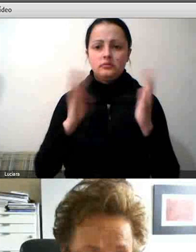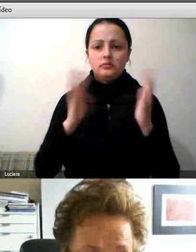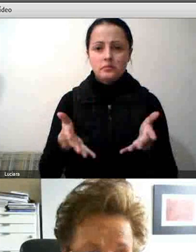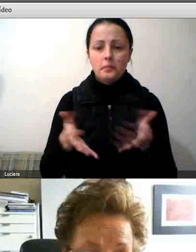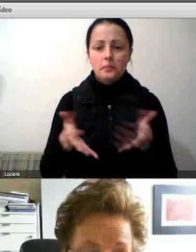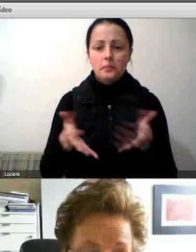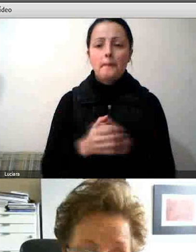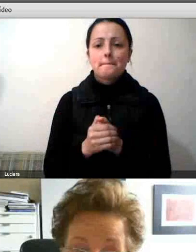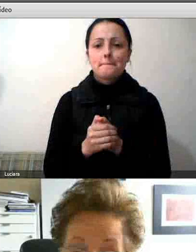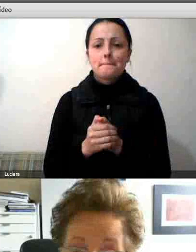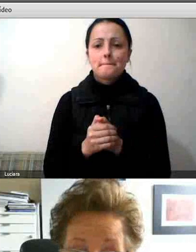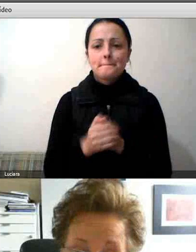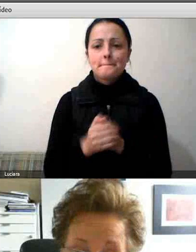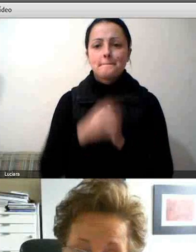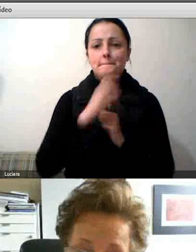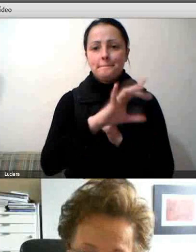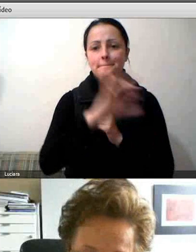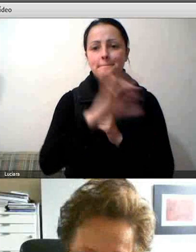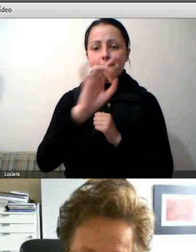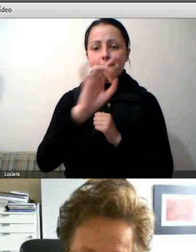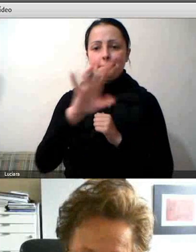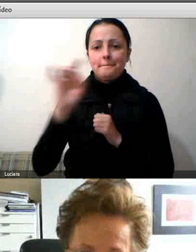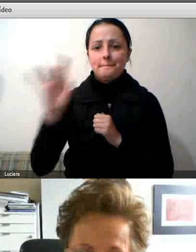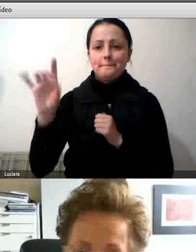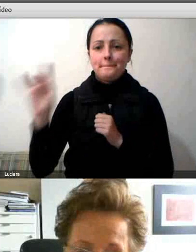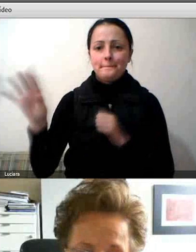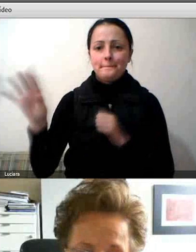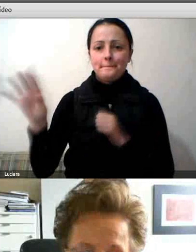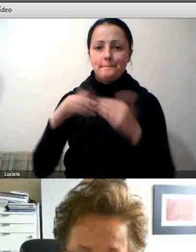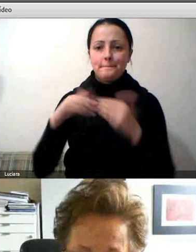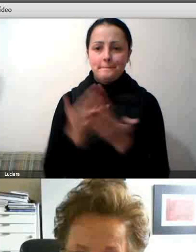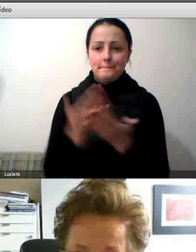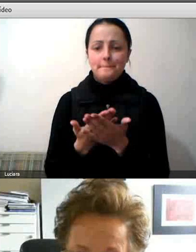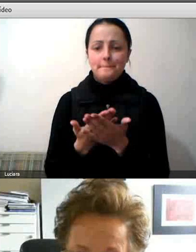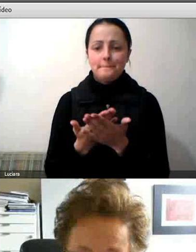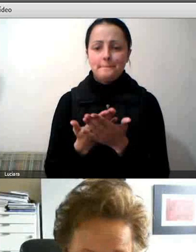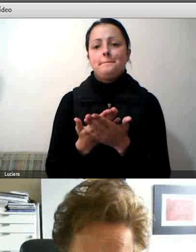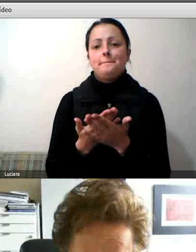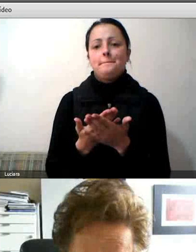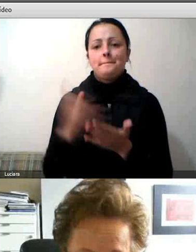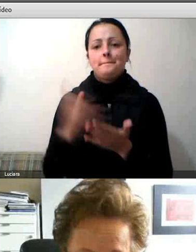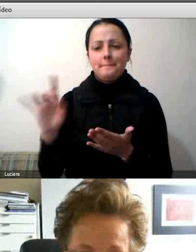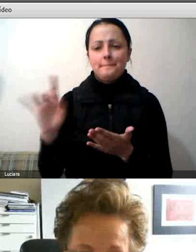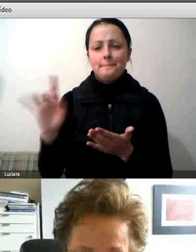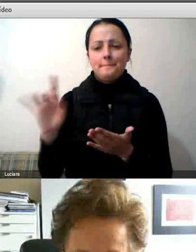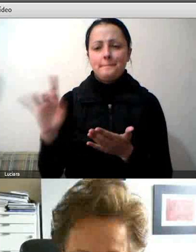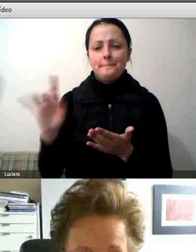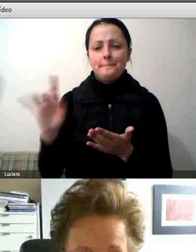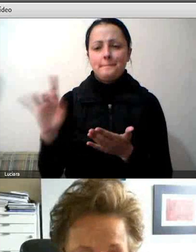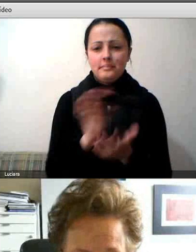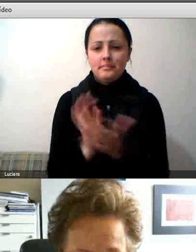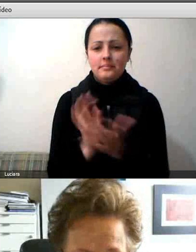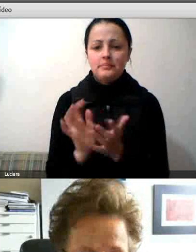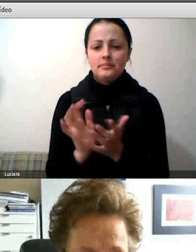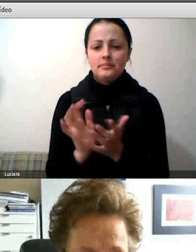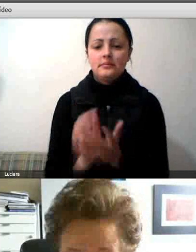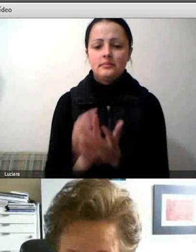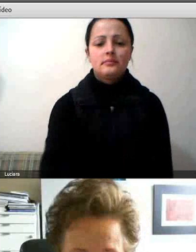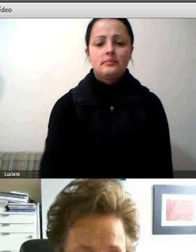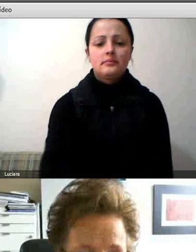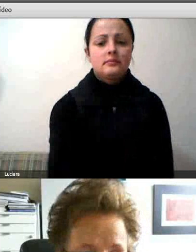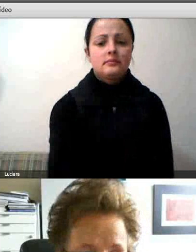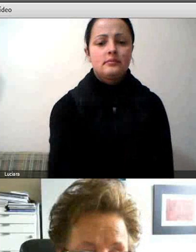internet. Log de cada escola, log de cada turma de professores e de alunos.